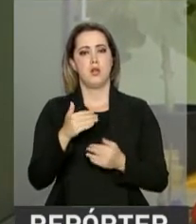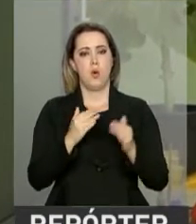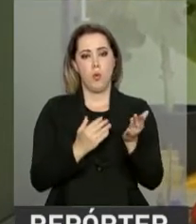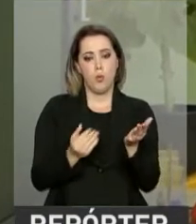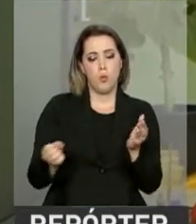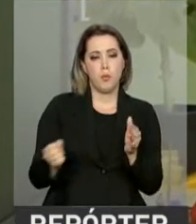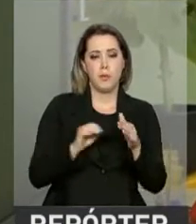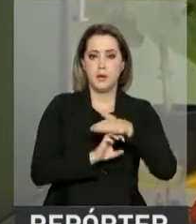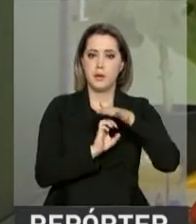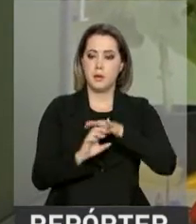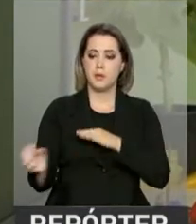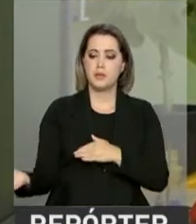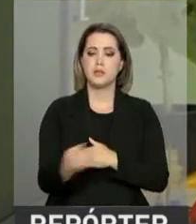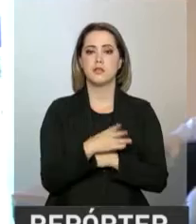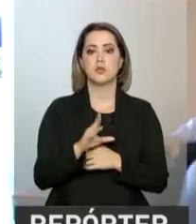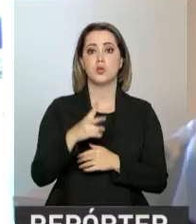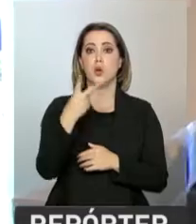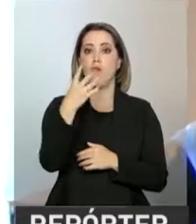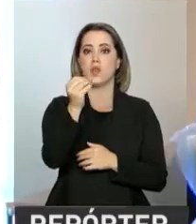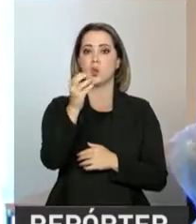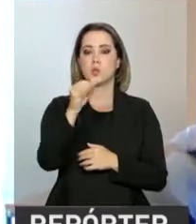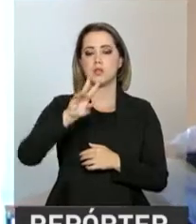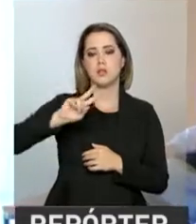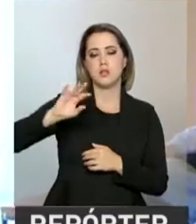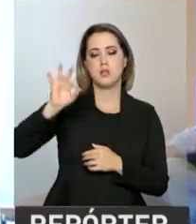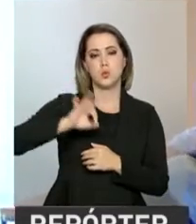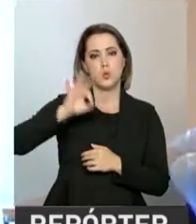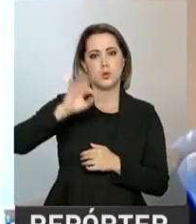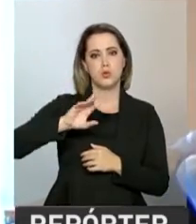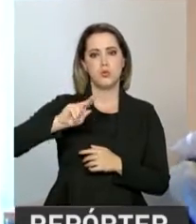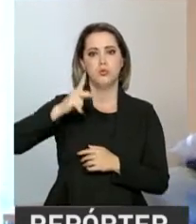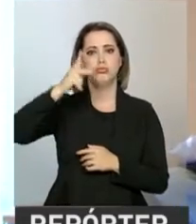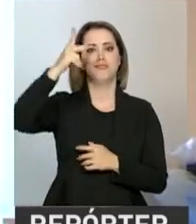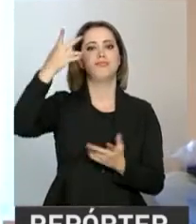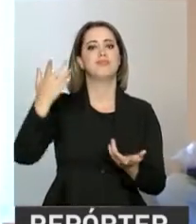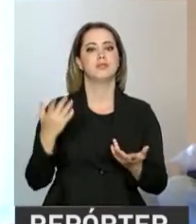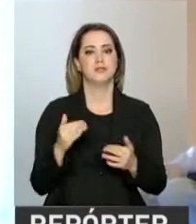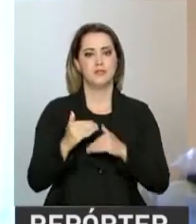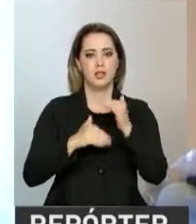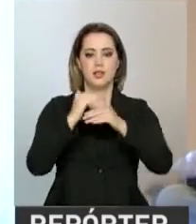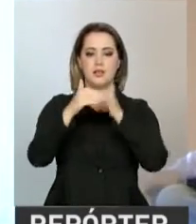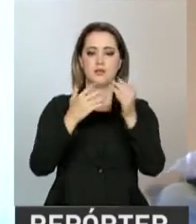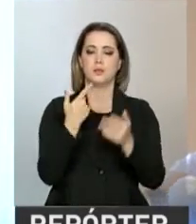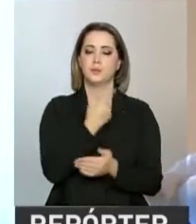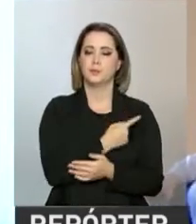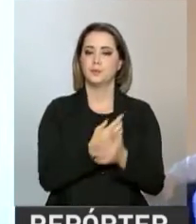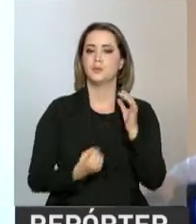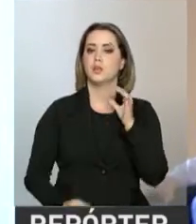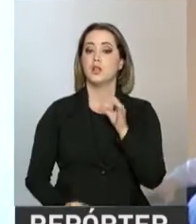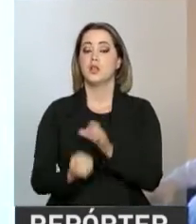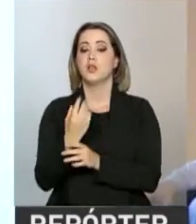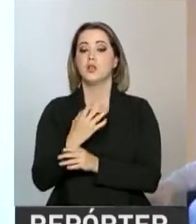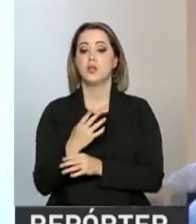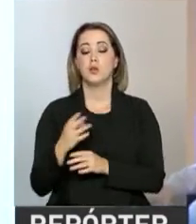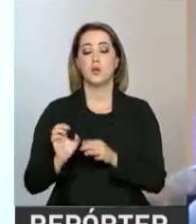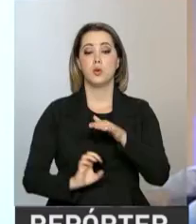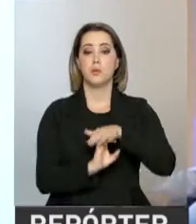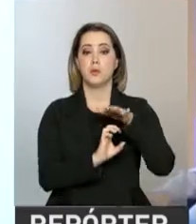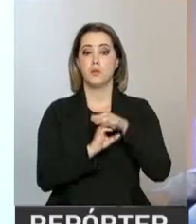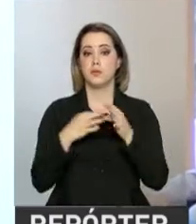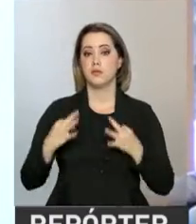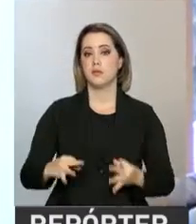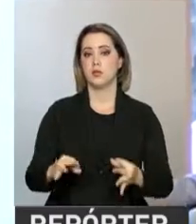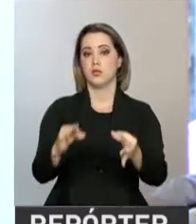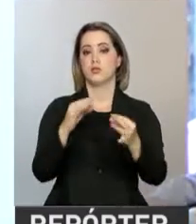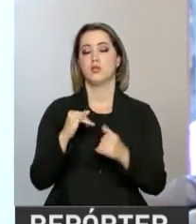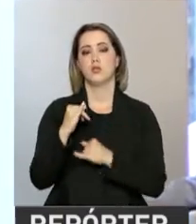startup é de 200%. O empresário Benjamin é fundador de uma empresa de tecnologia da informação. Ele conta que o